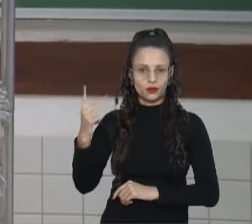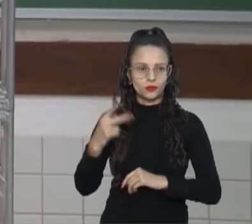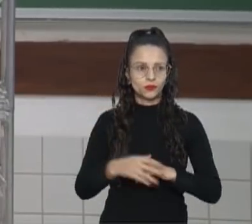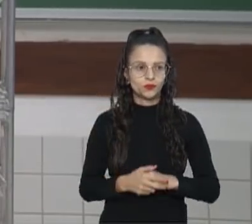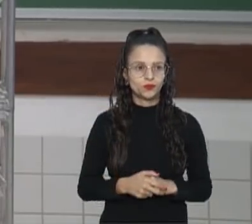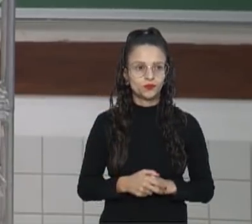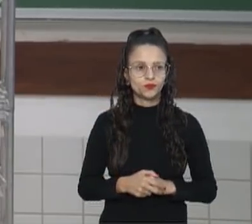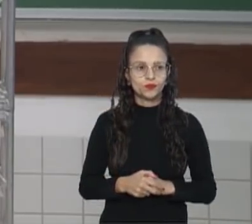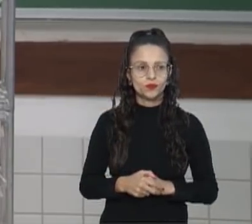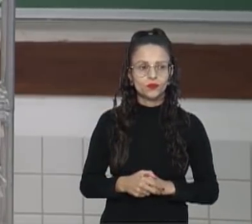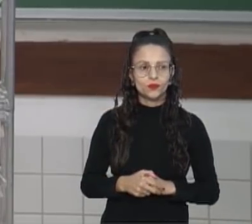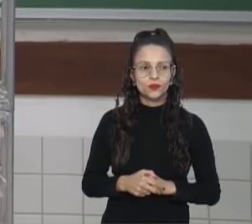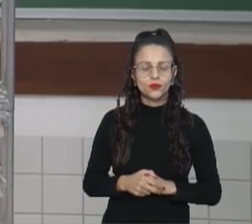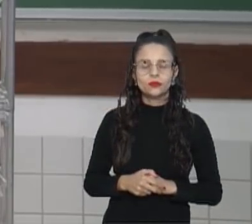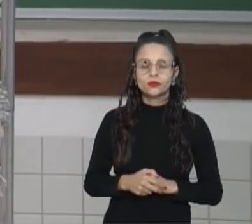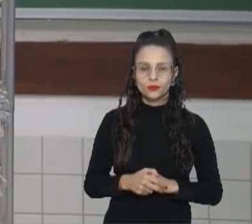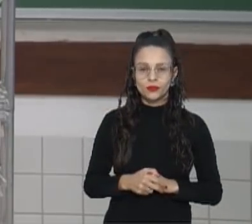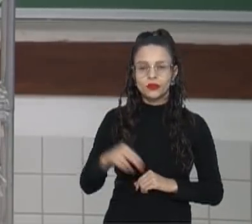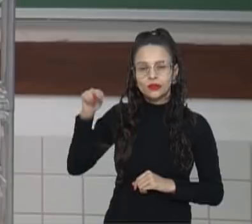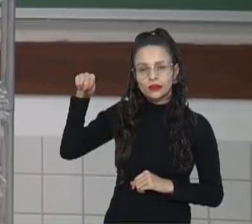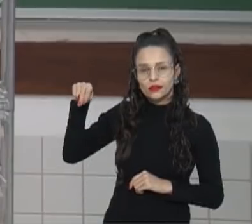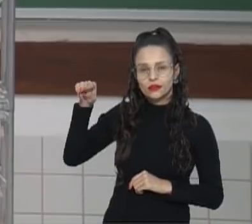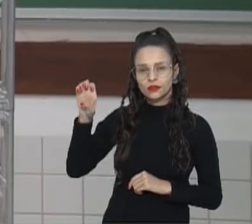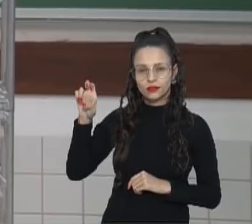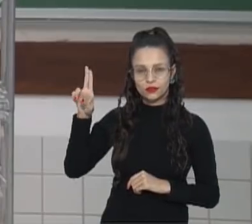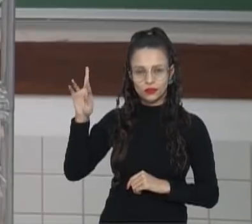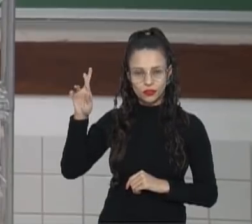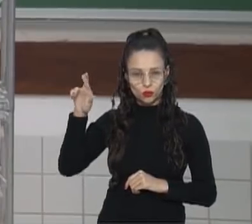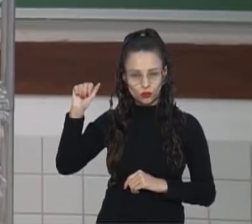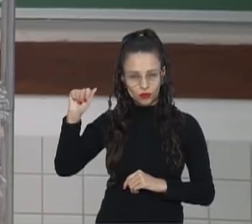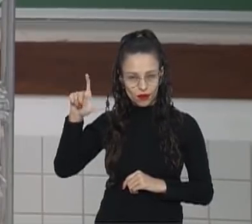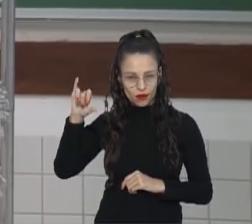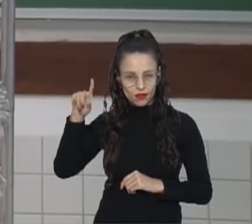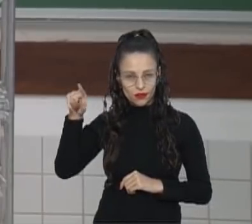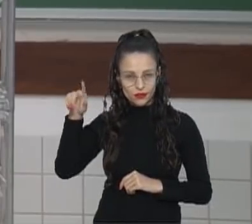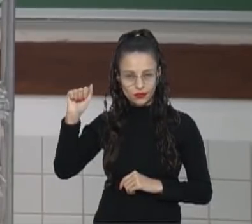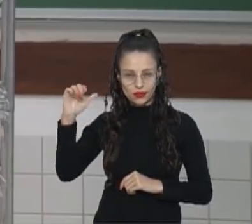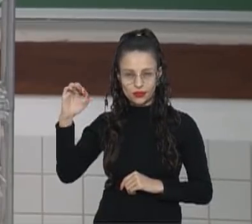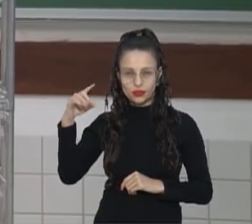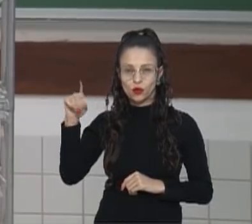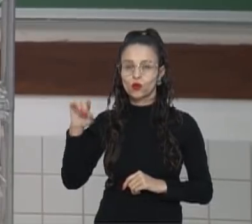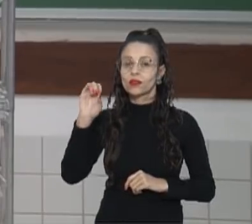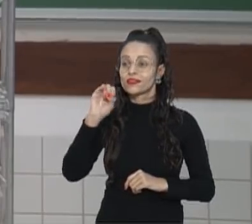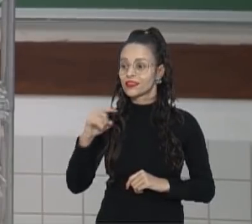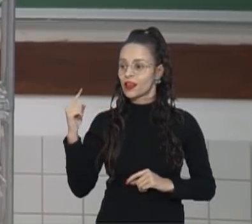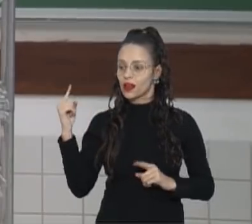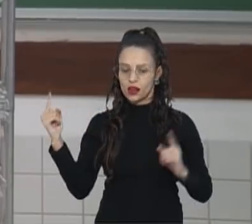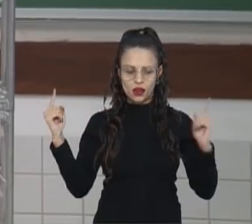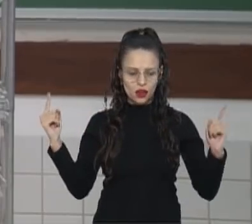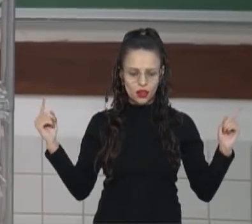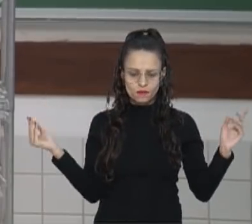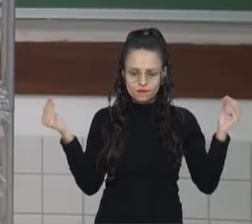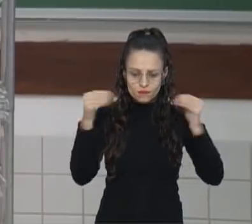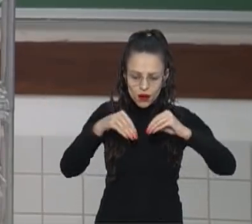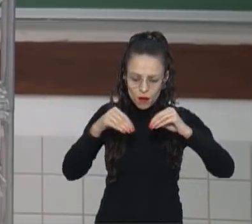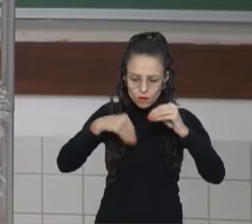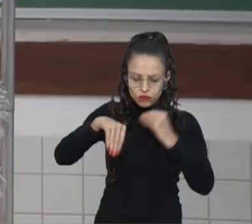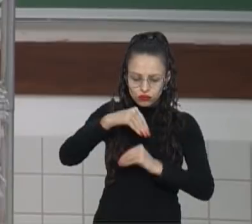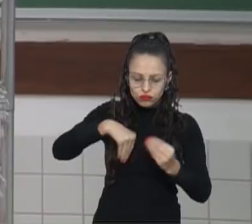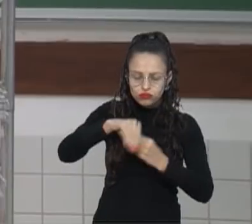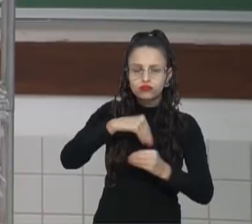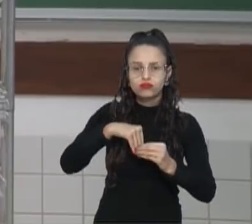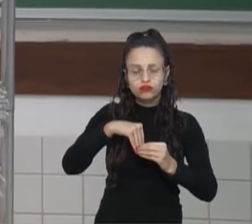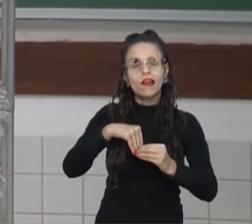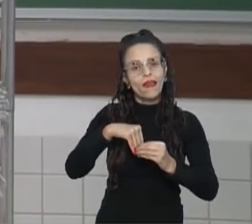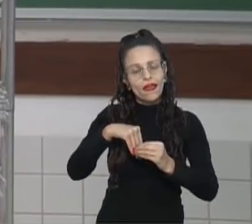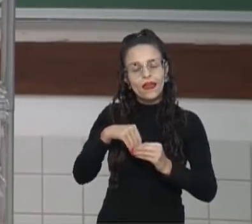Né? Neutralização e pH. Se eu pego uma substância bem ácida e bem básica, quando eu misturo elas, elas tendem a ficar